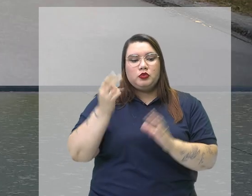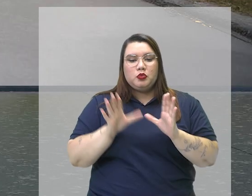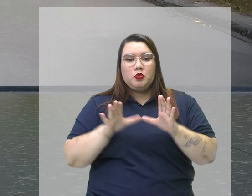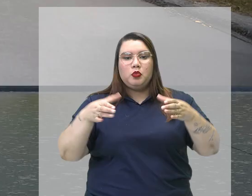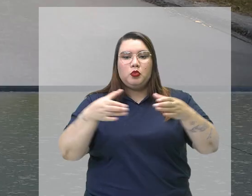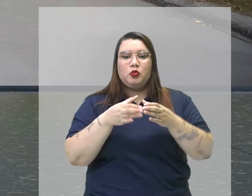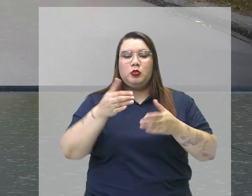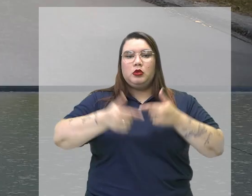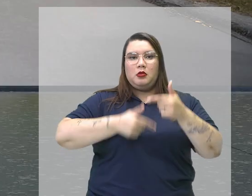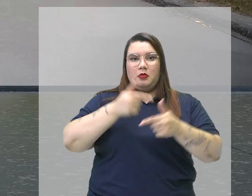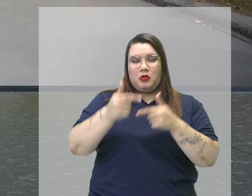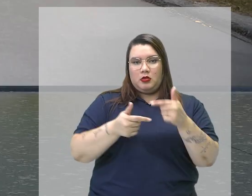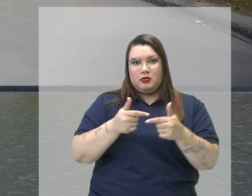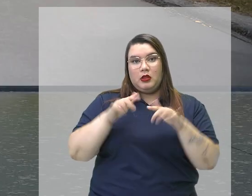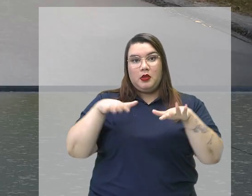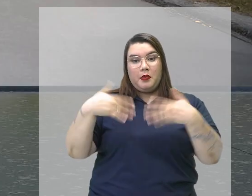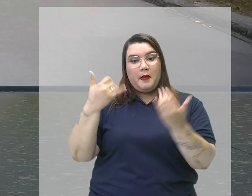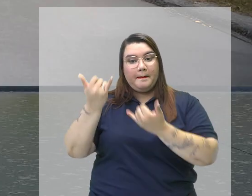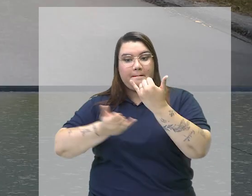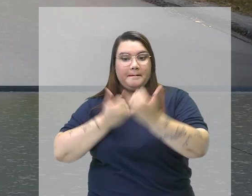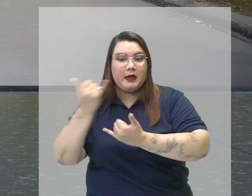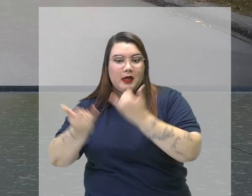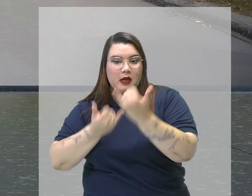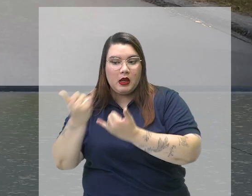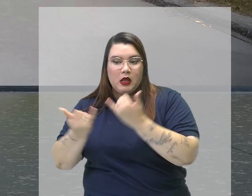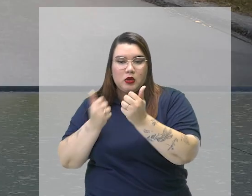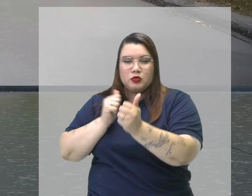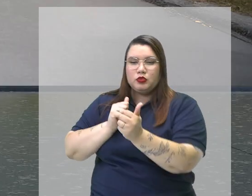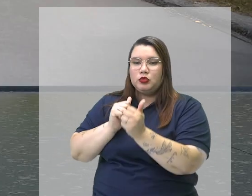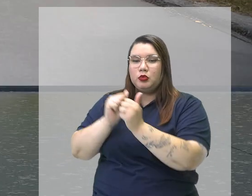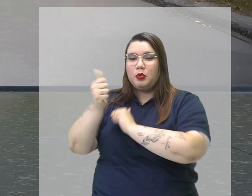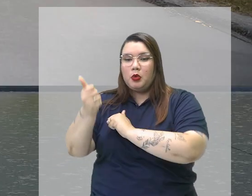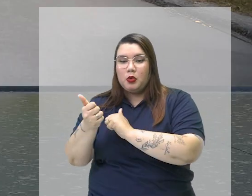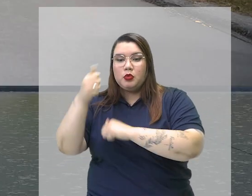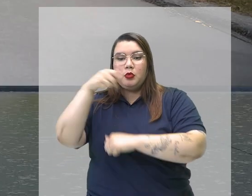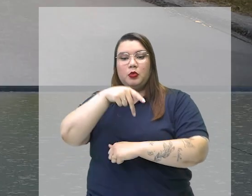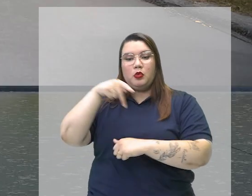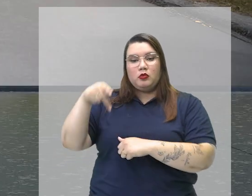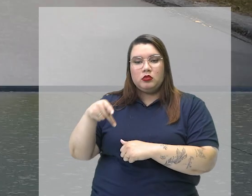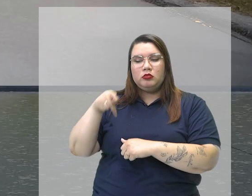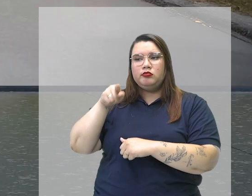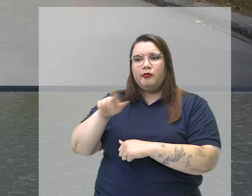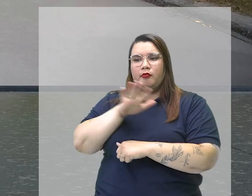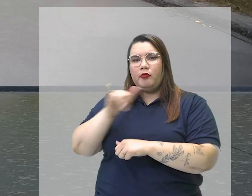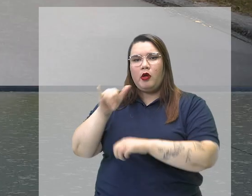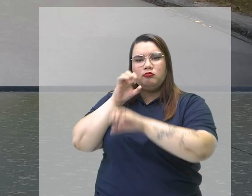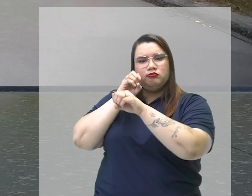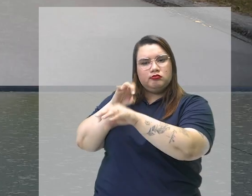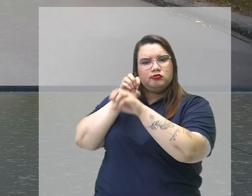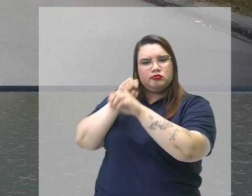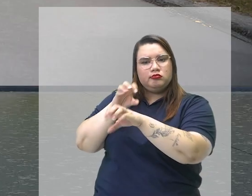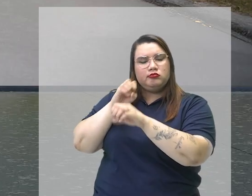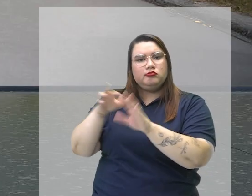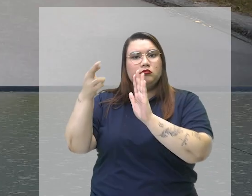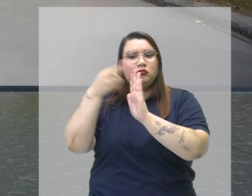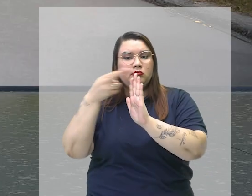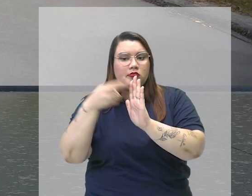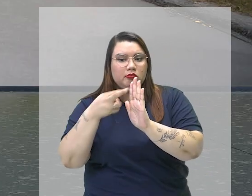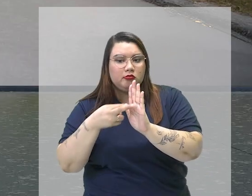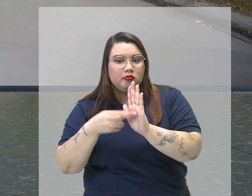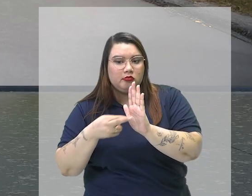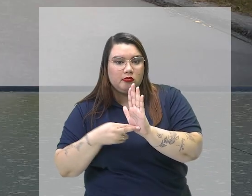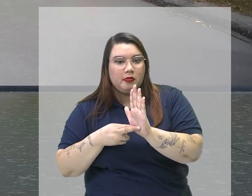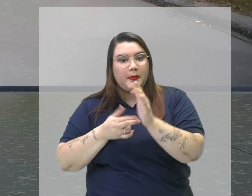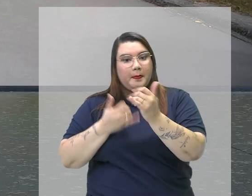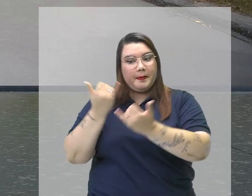do trabalho em grupo. Ou seja, na hora da brincadeira, na hora do jogo, o professor, ele vai promover isso para